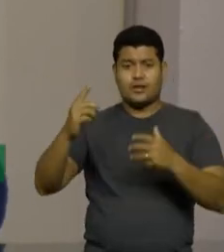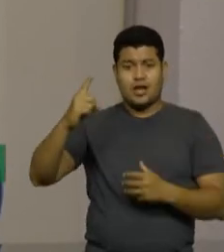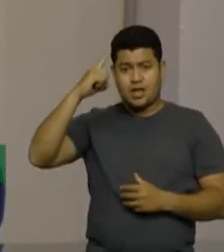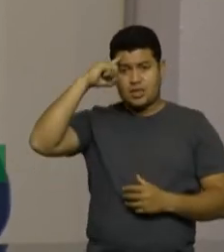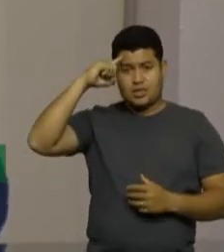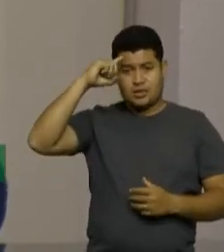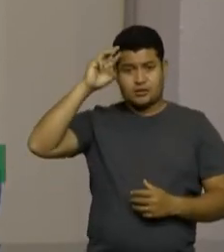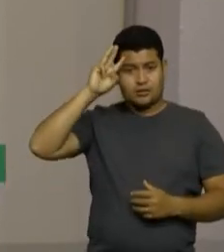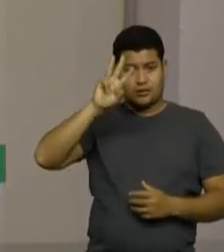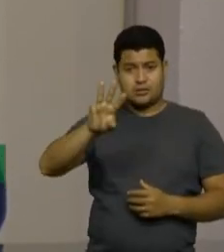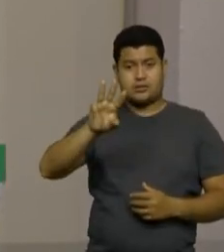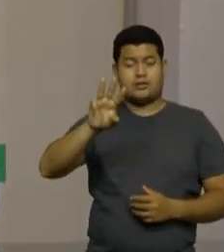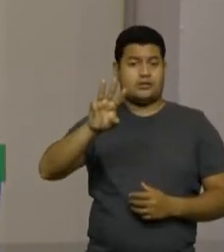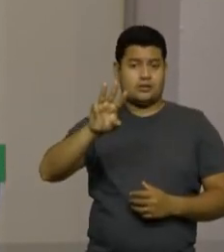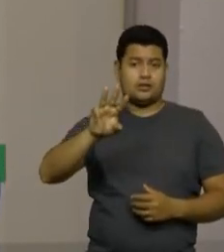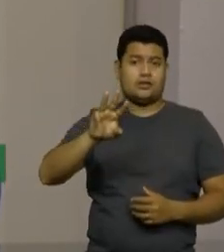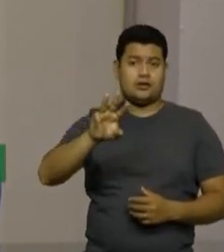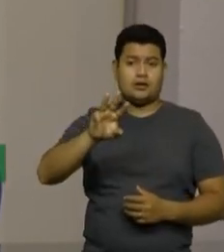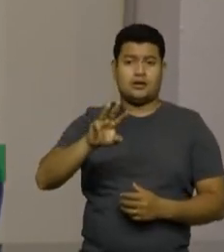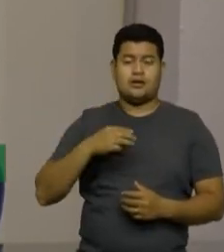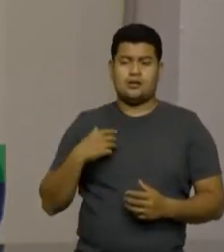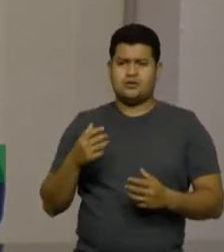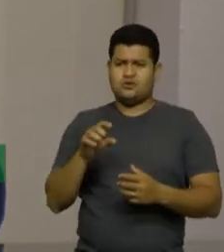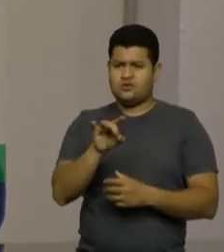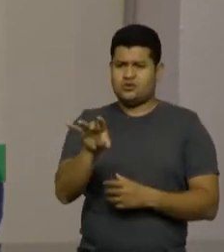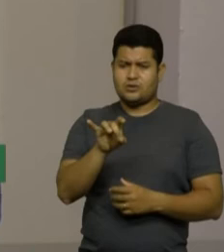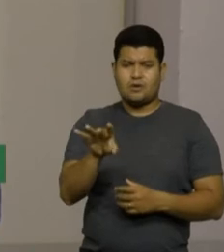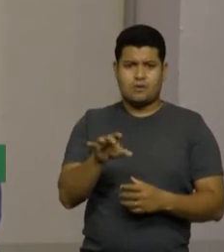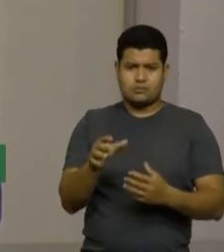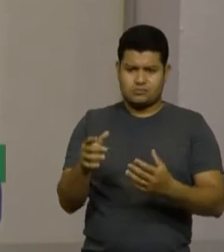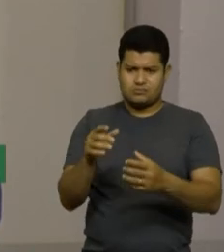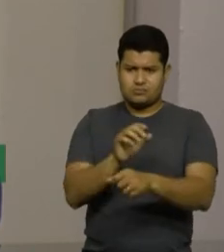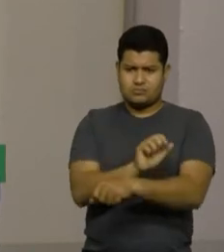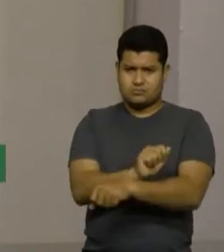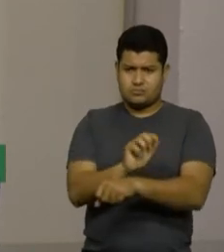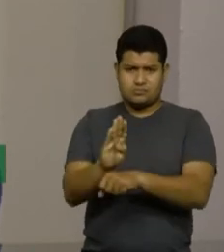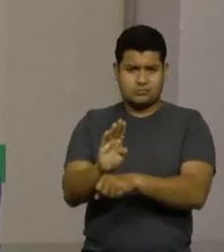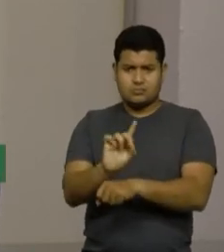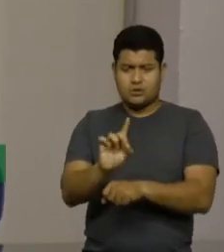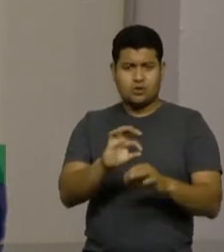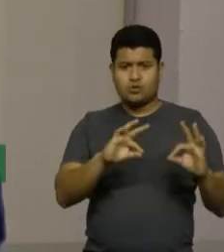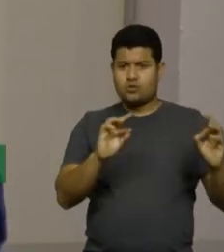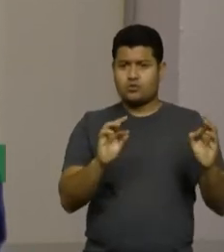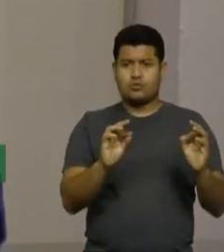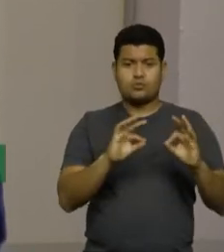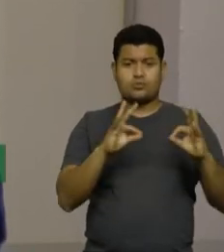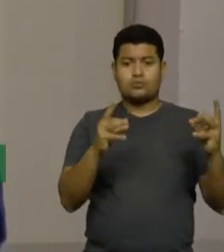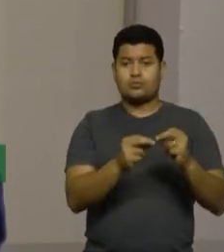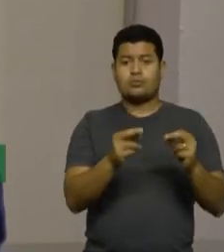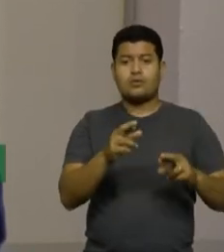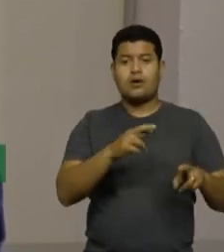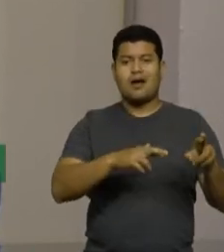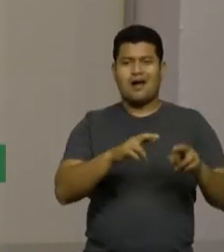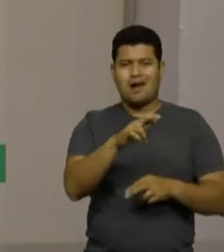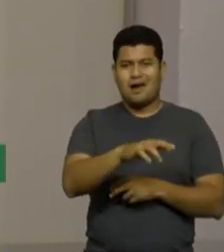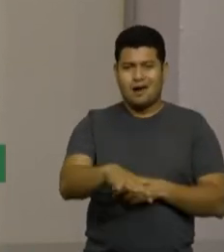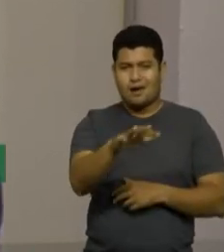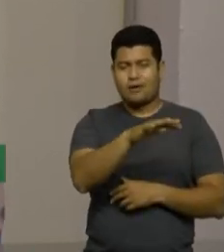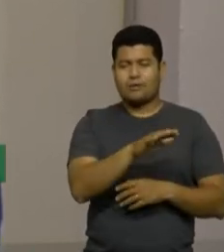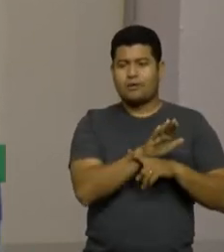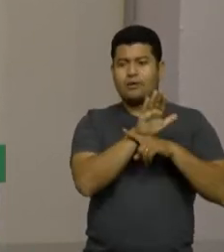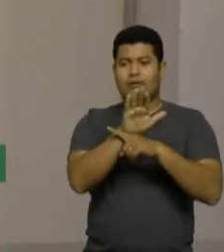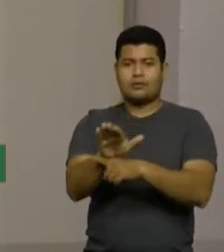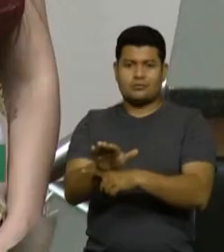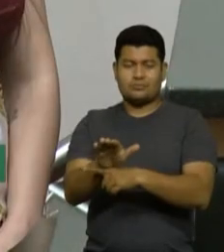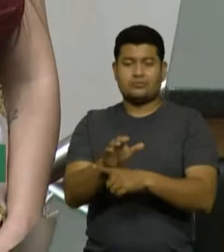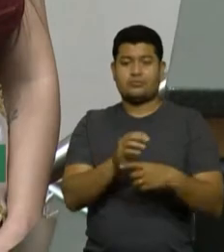só o povo de Abdom, mas de toda a região, irá comemorar o aniversário da cidade, que, repito, orgulha todos nós catarinenses.